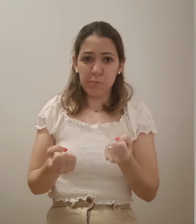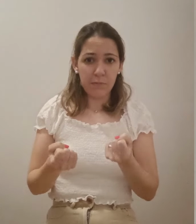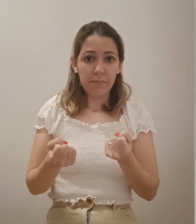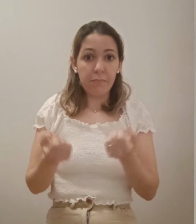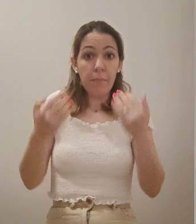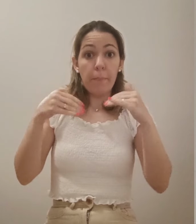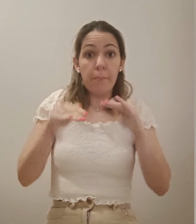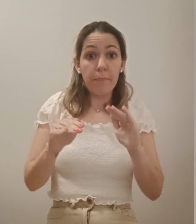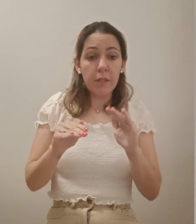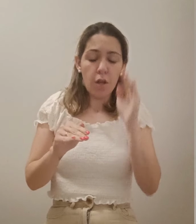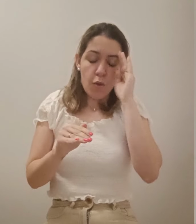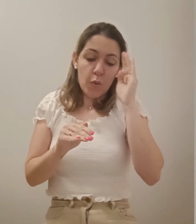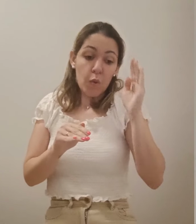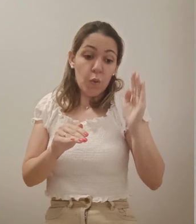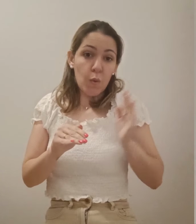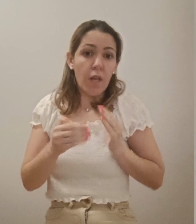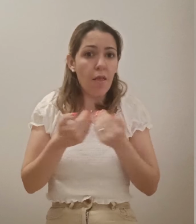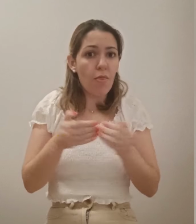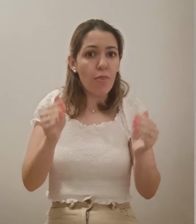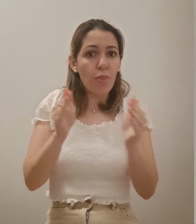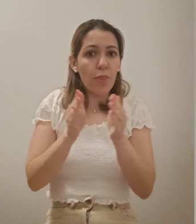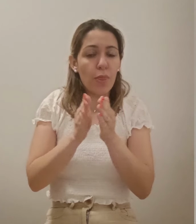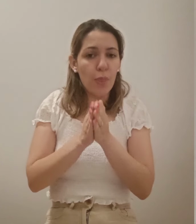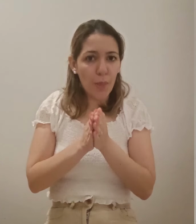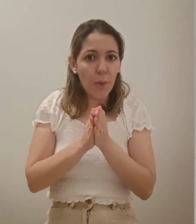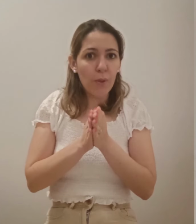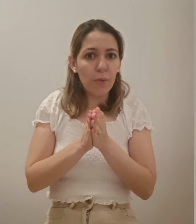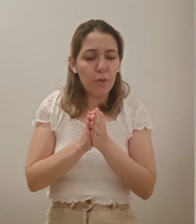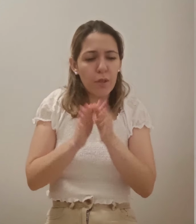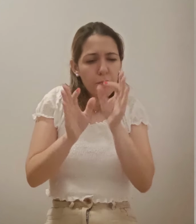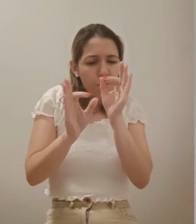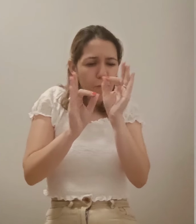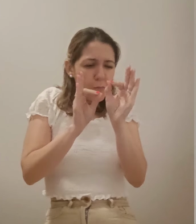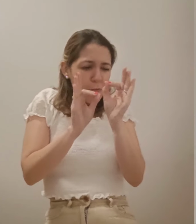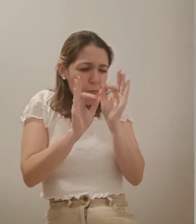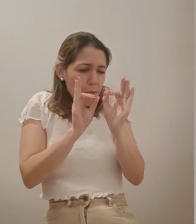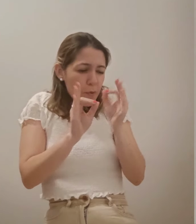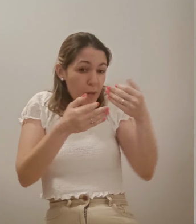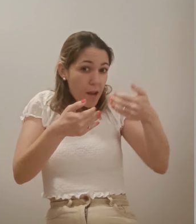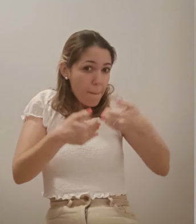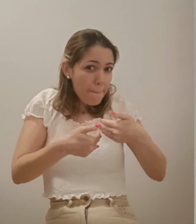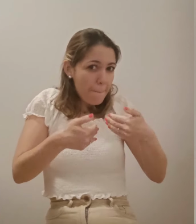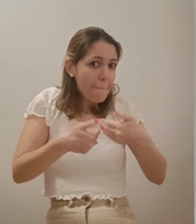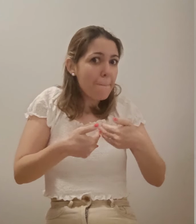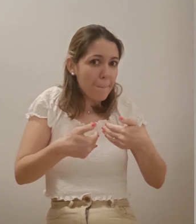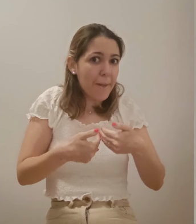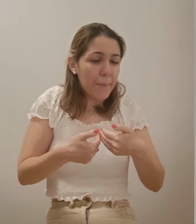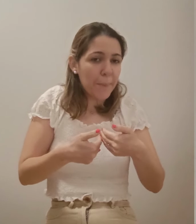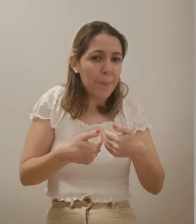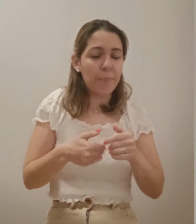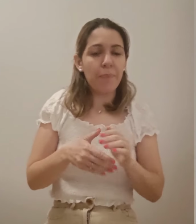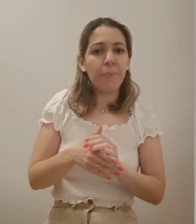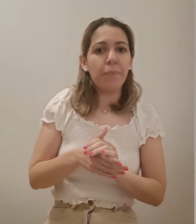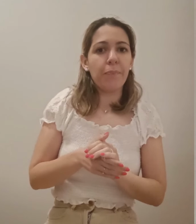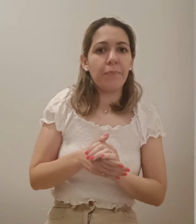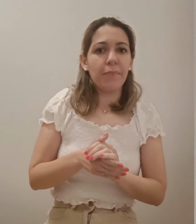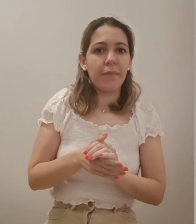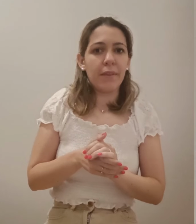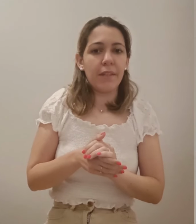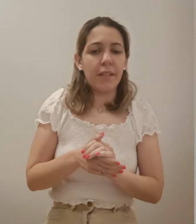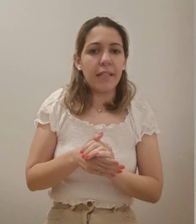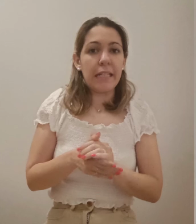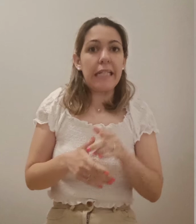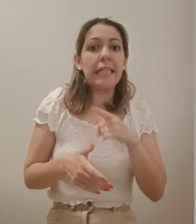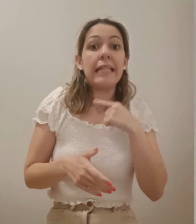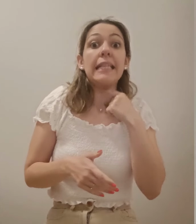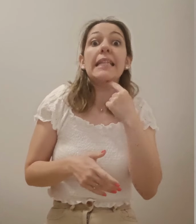No entanto, todos os soldados me desmontam algumas partes e limpam-me cuidadosamente sempre que disparam. Tenho